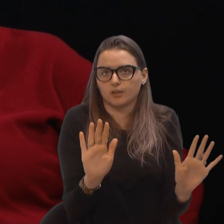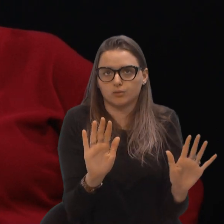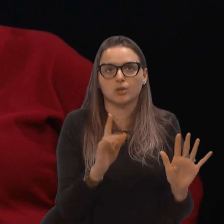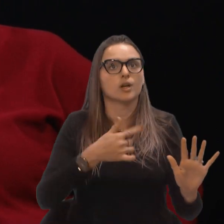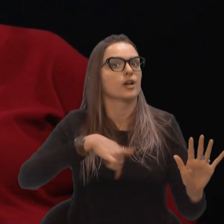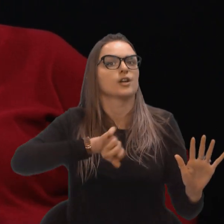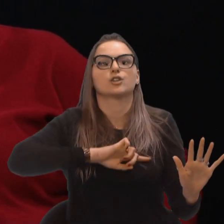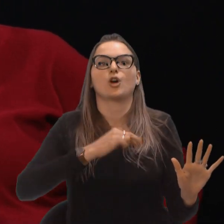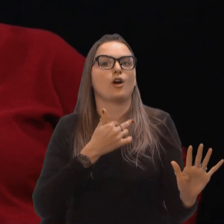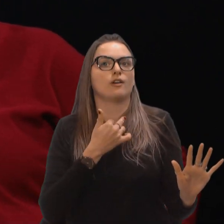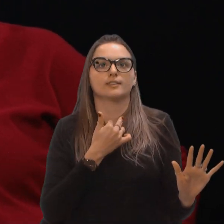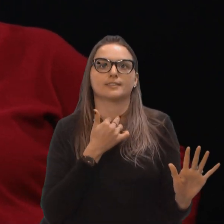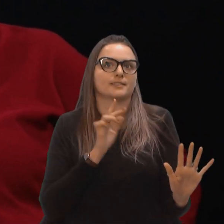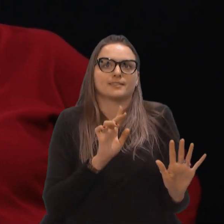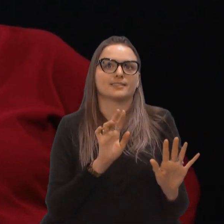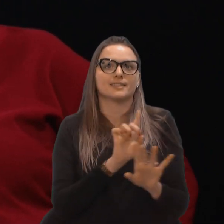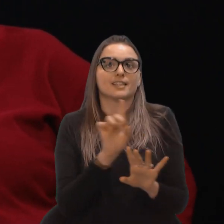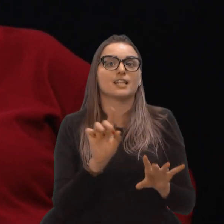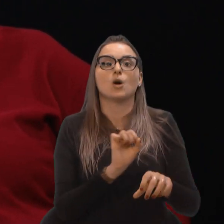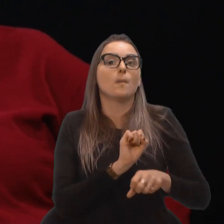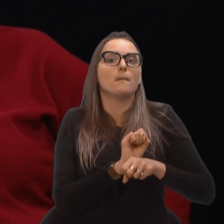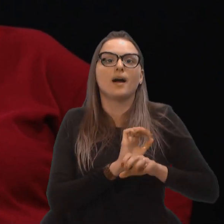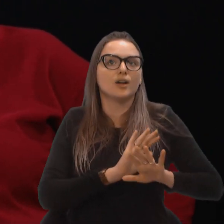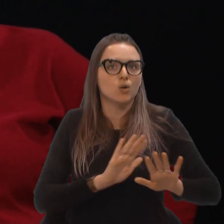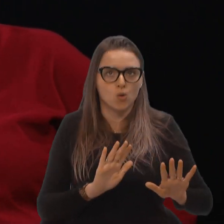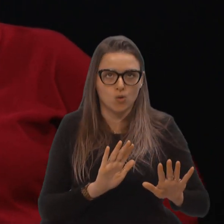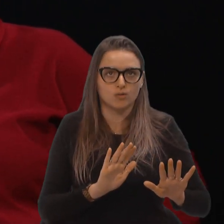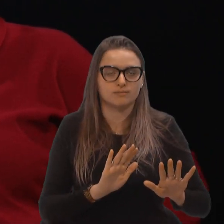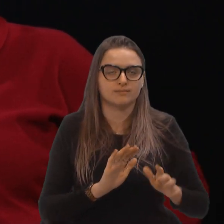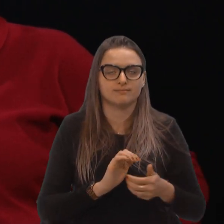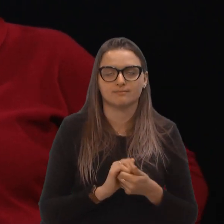fazer, né? A gente não parou de fazer